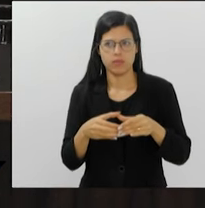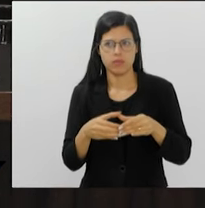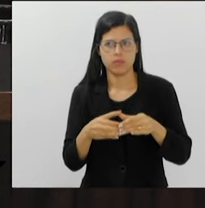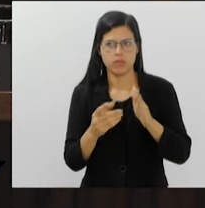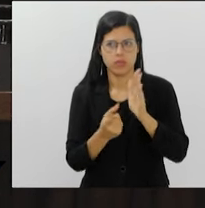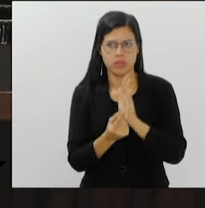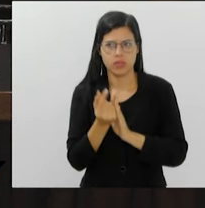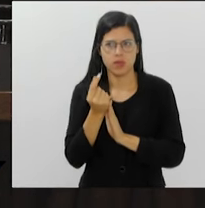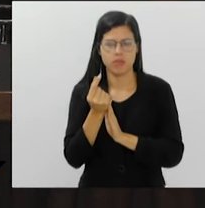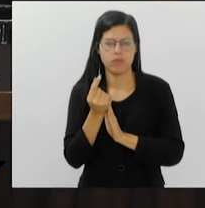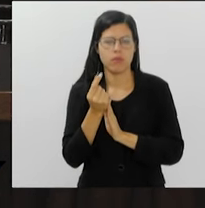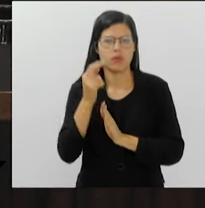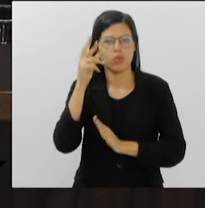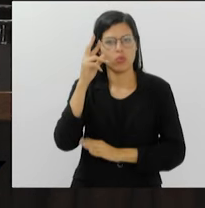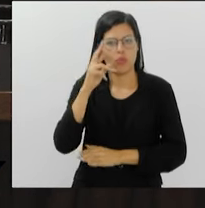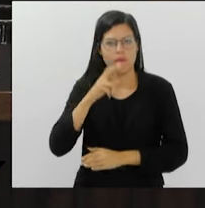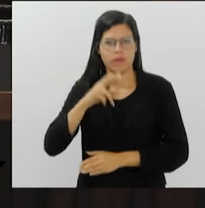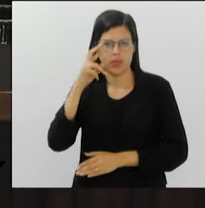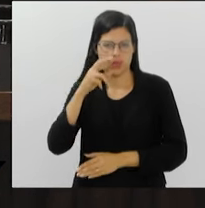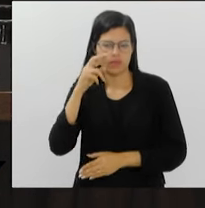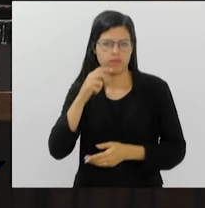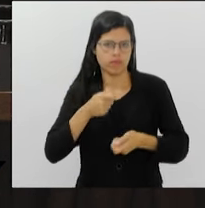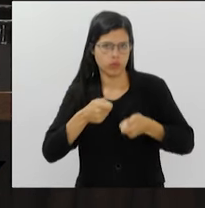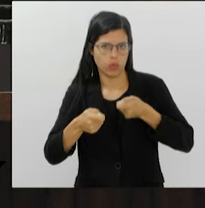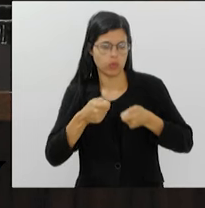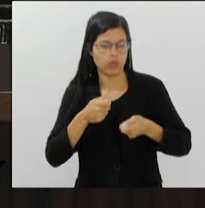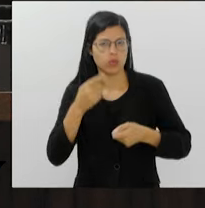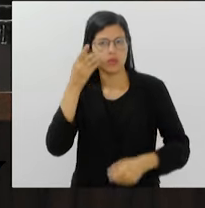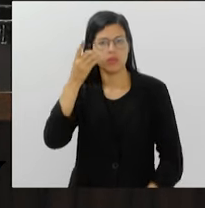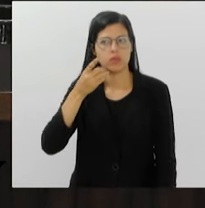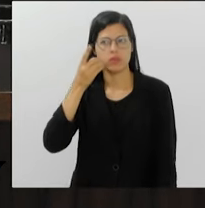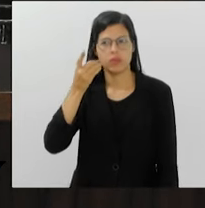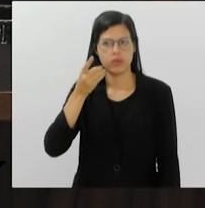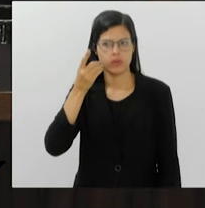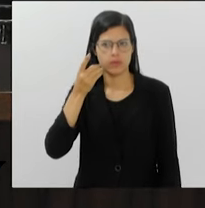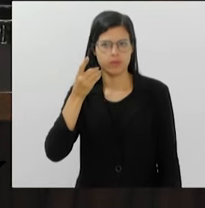Orçamento, Finanças, Classificação Financeira e Controle, deputado...